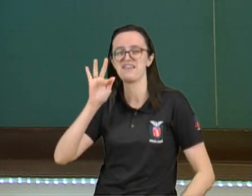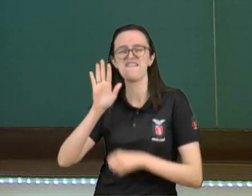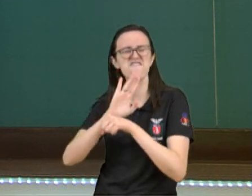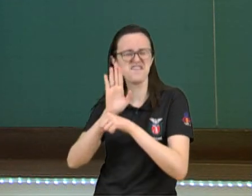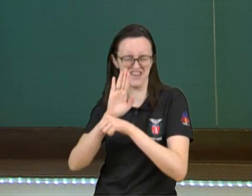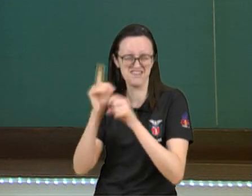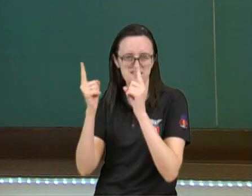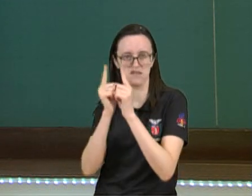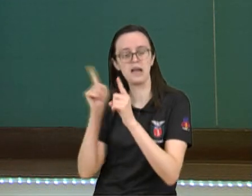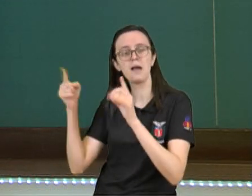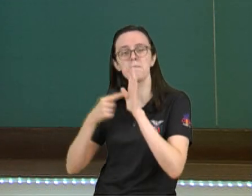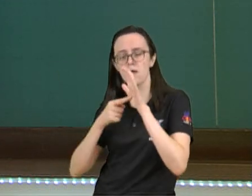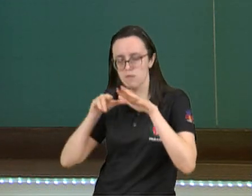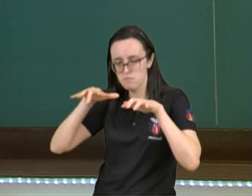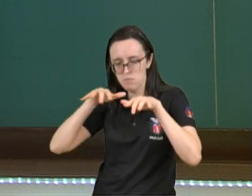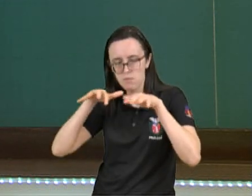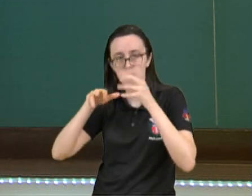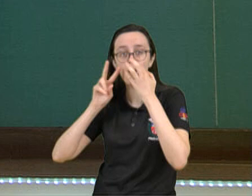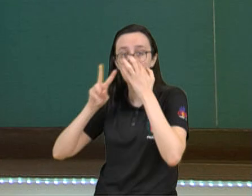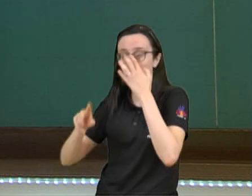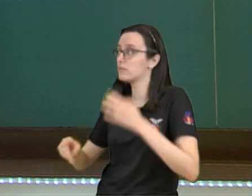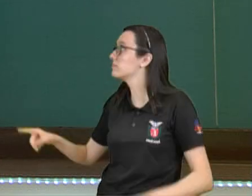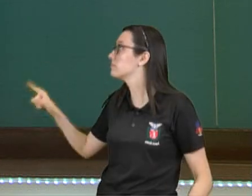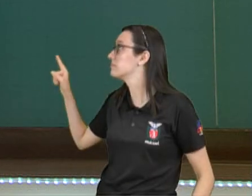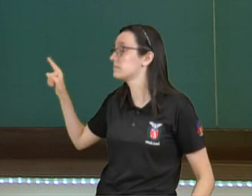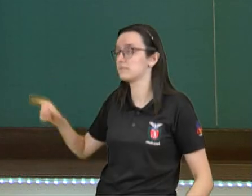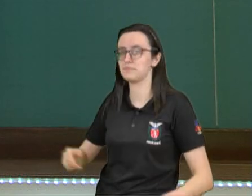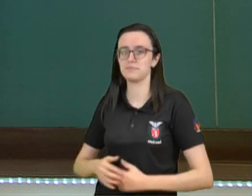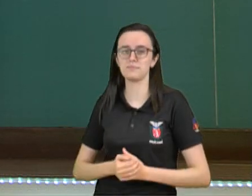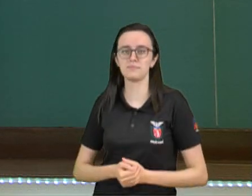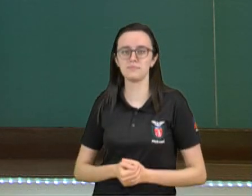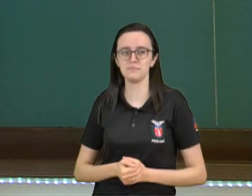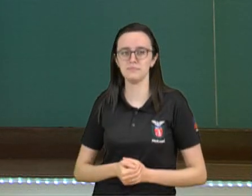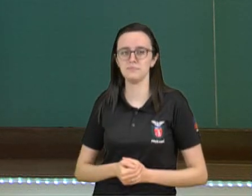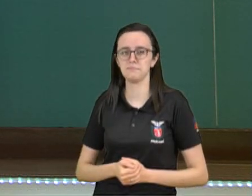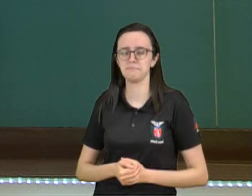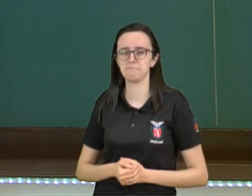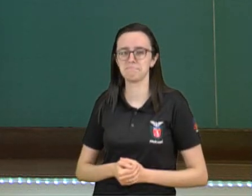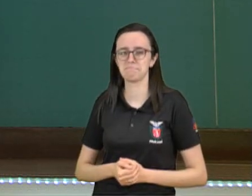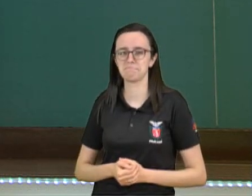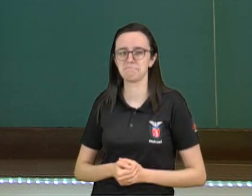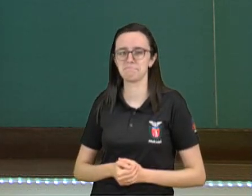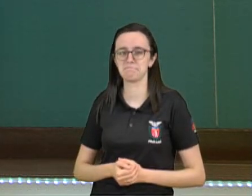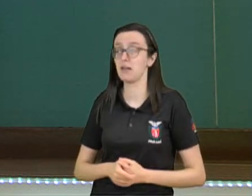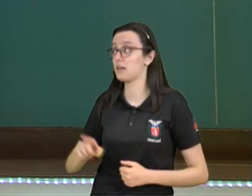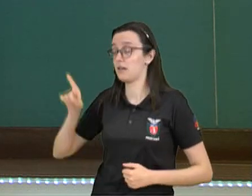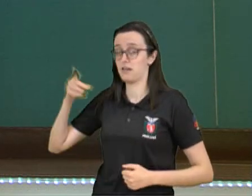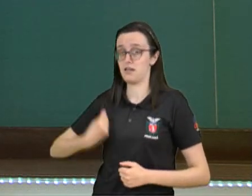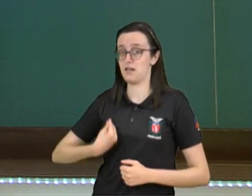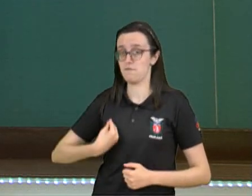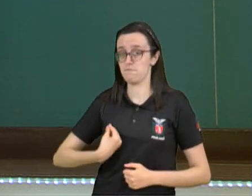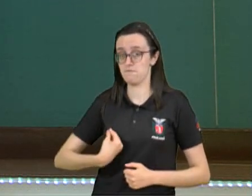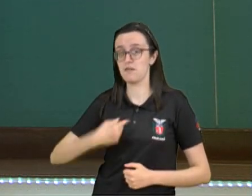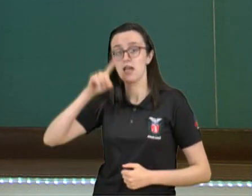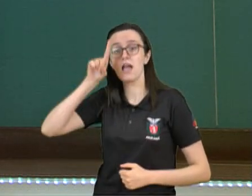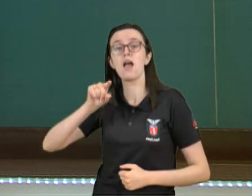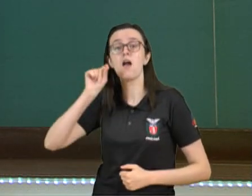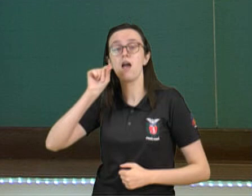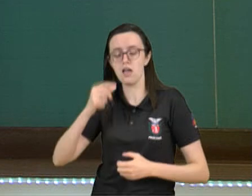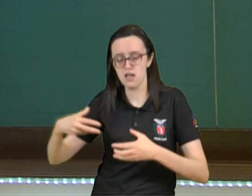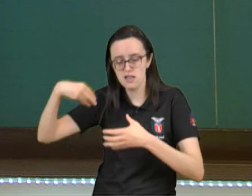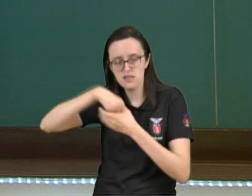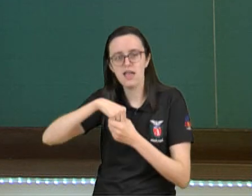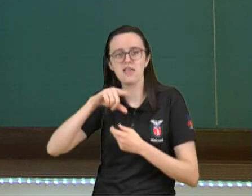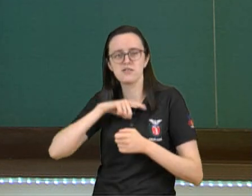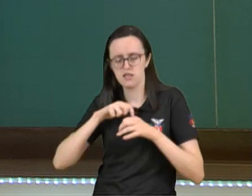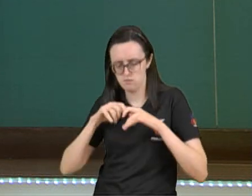Então são projeções aonde o citoplasma, então essas expansões citoplasmáticas estão associadas ao líquido,